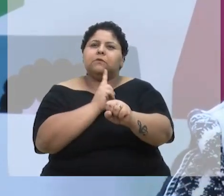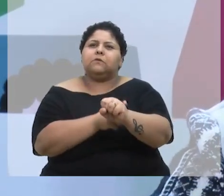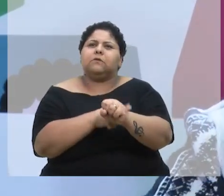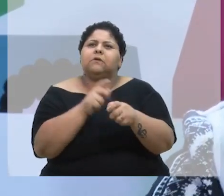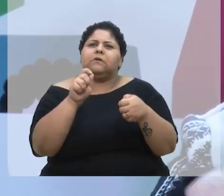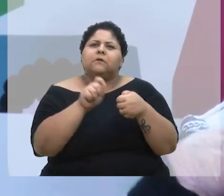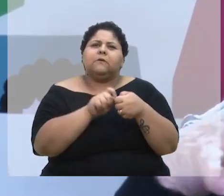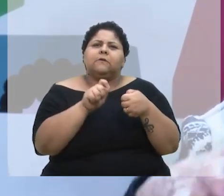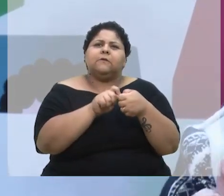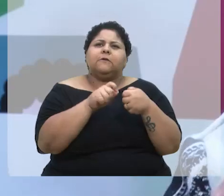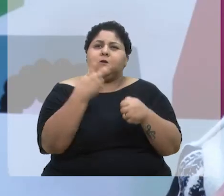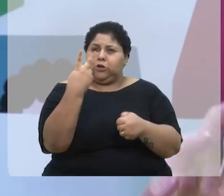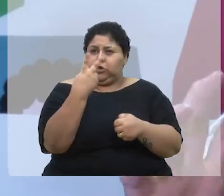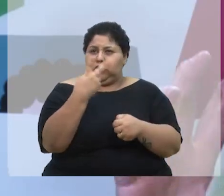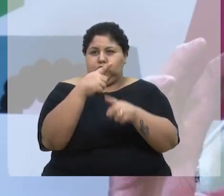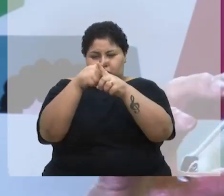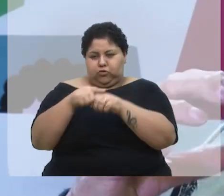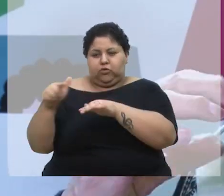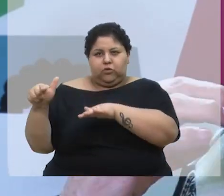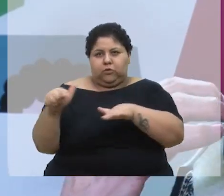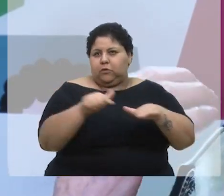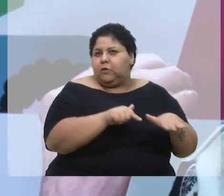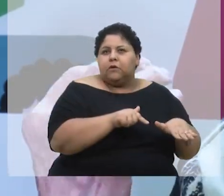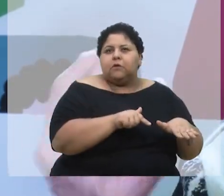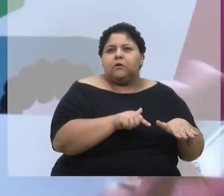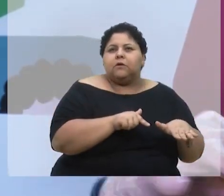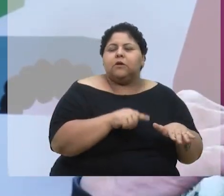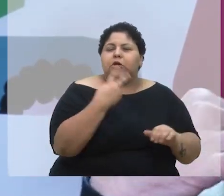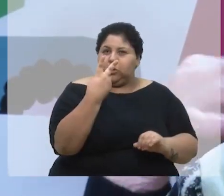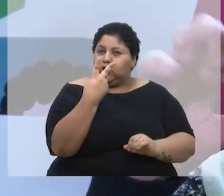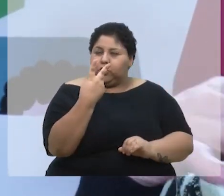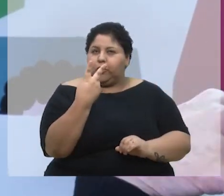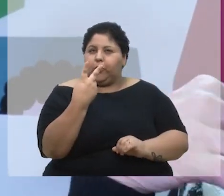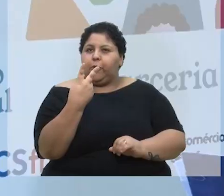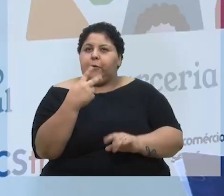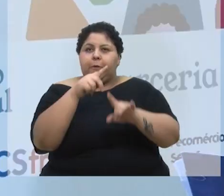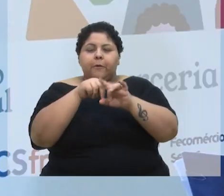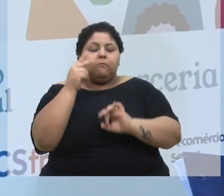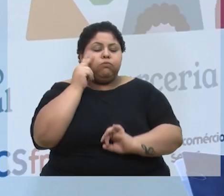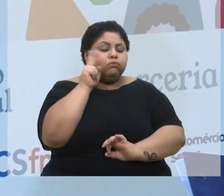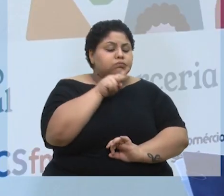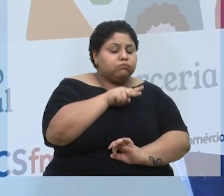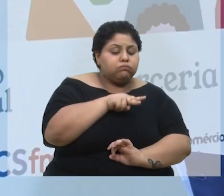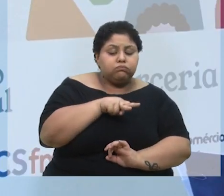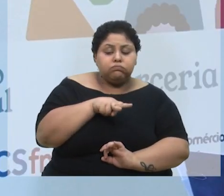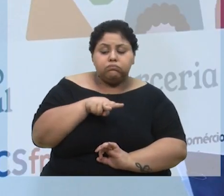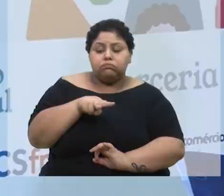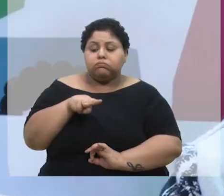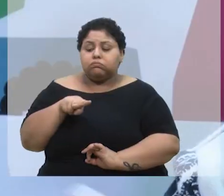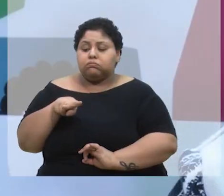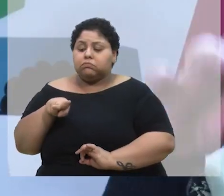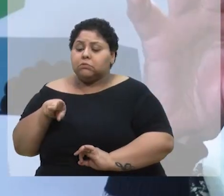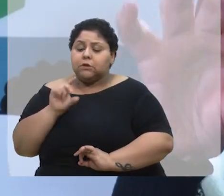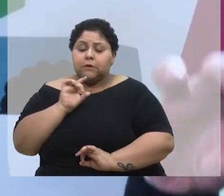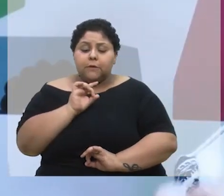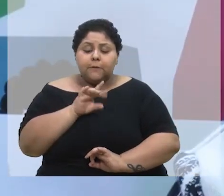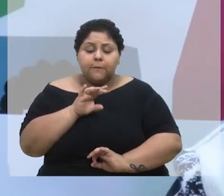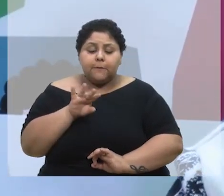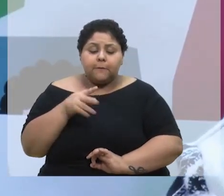não tinham acesso, a maioria era analfabeta, elas não tinham acesso digamos, ao